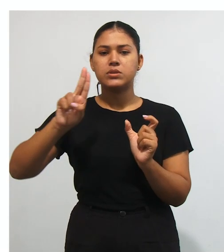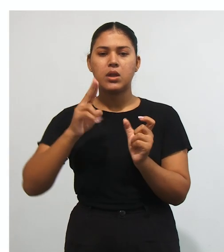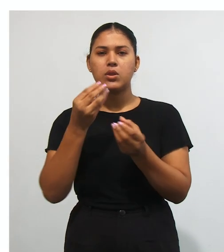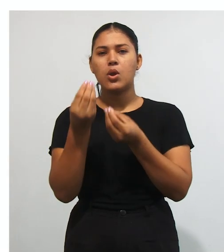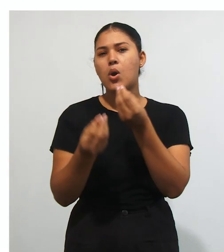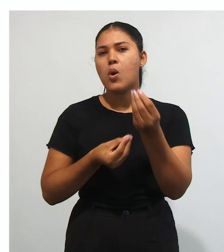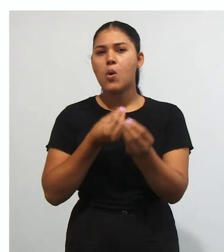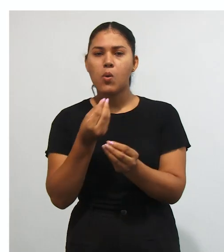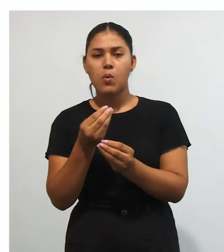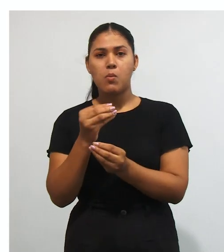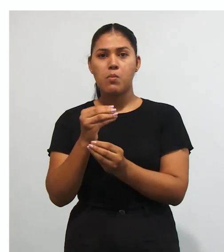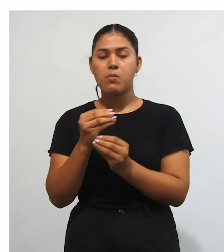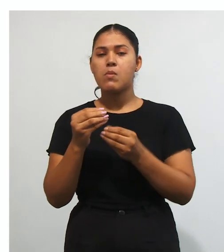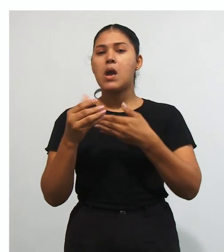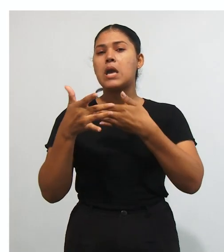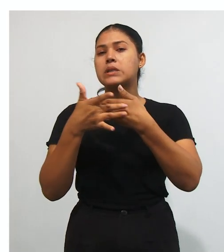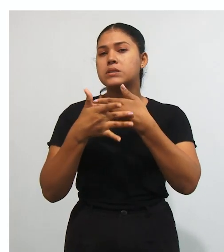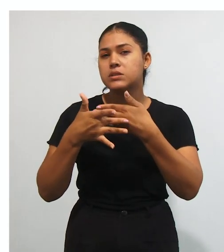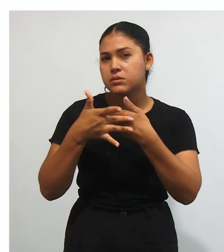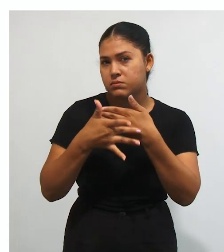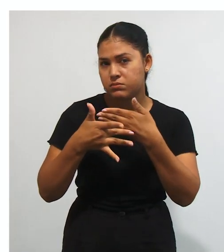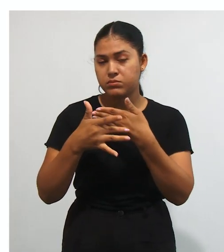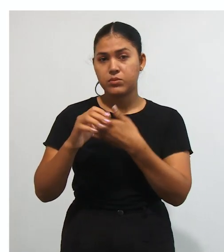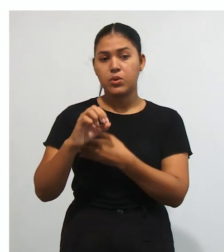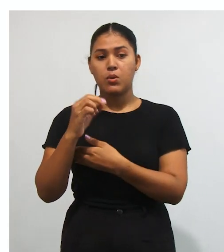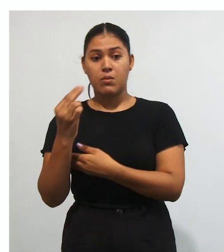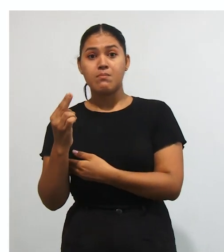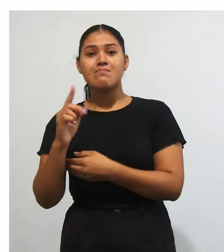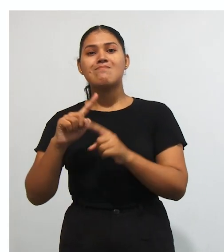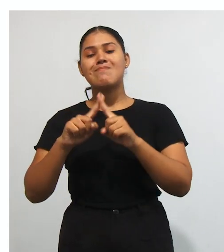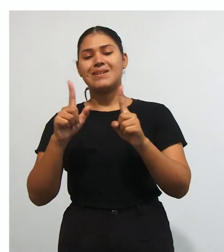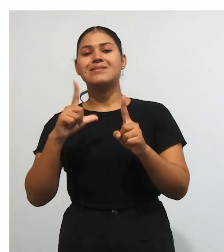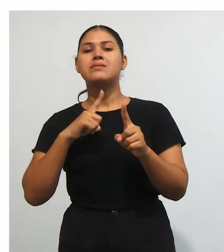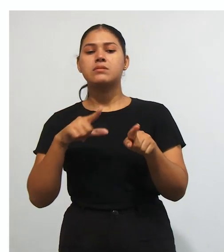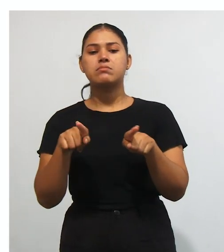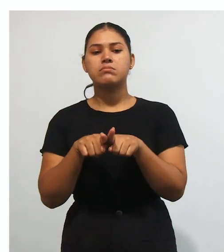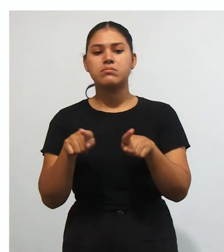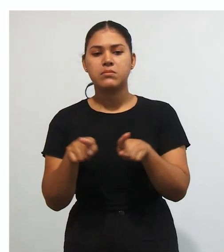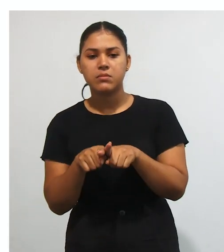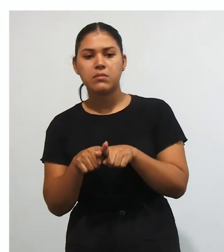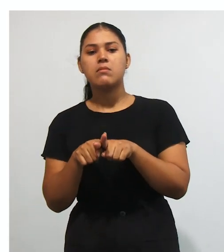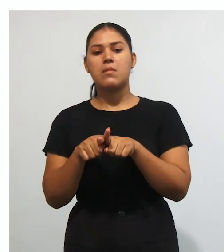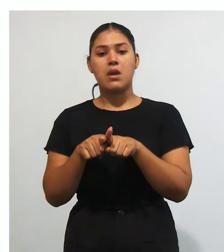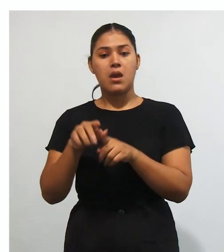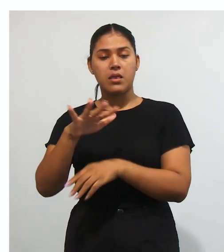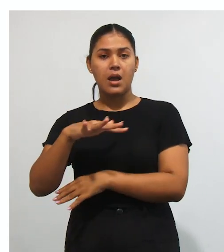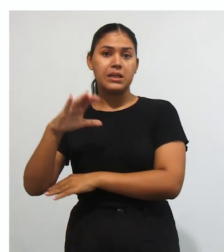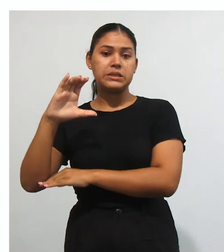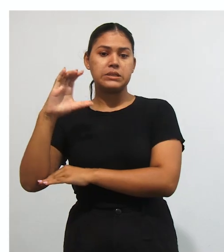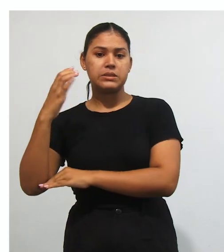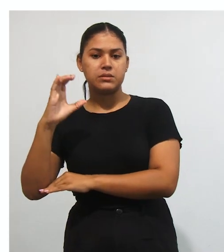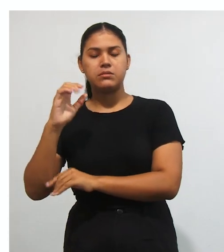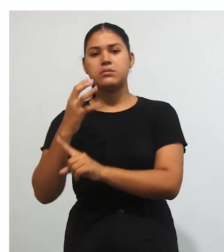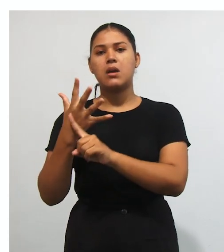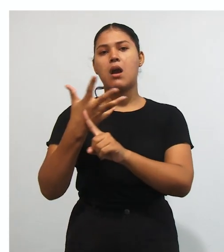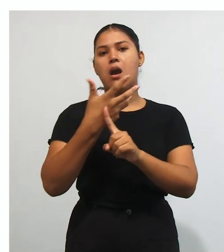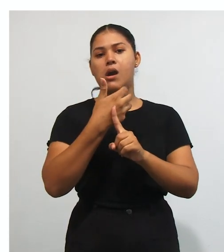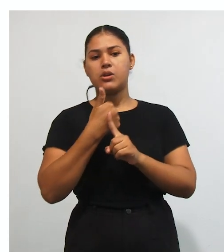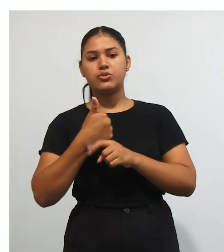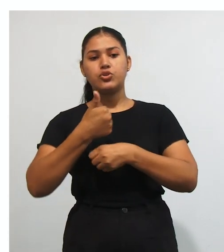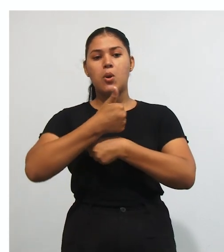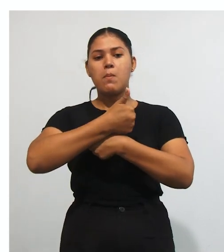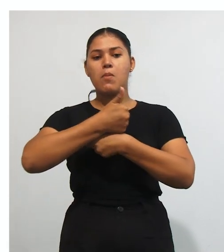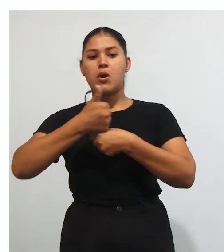e da formação da ciência, da arte, da moral, da religião, e além disso constrói a consciência humana. Então